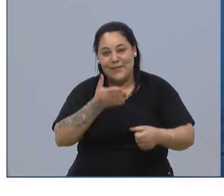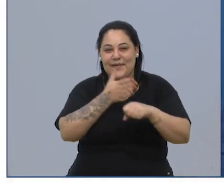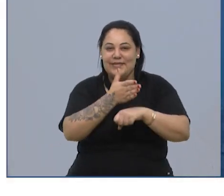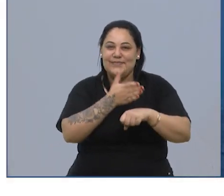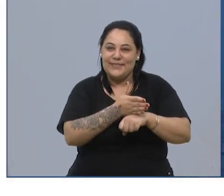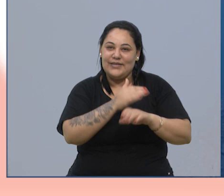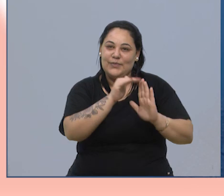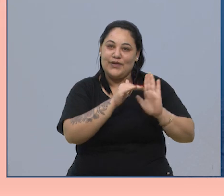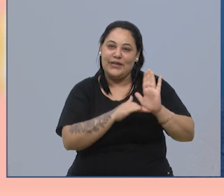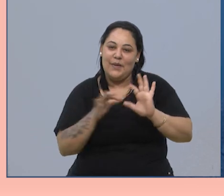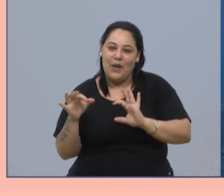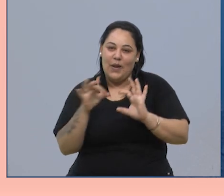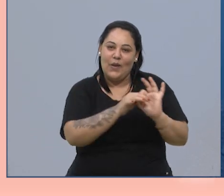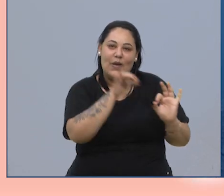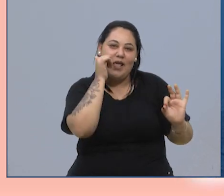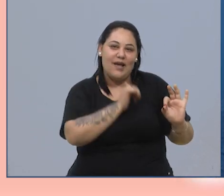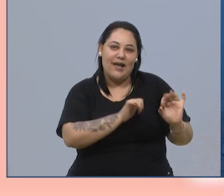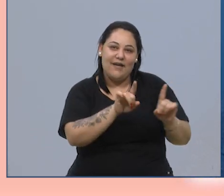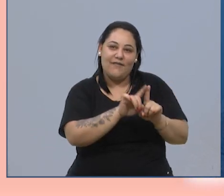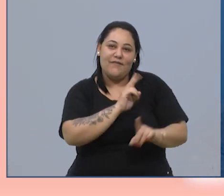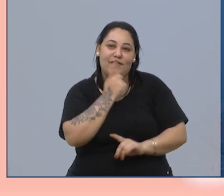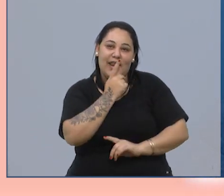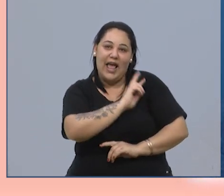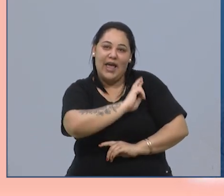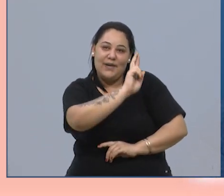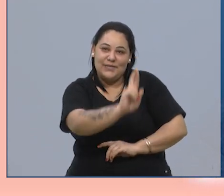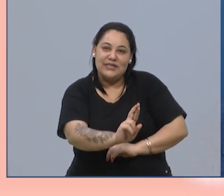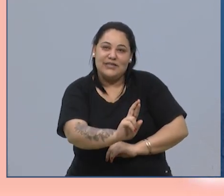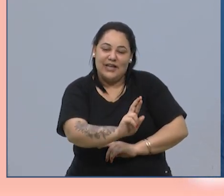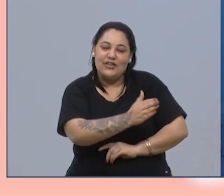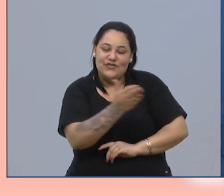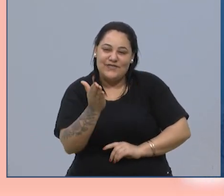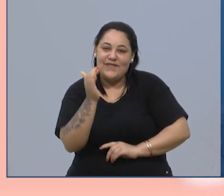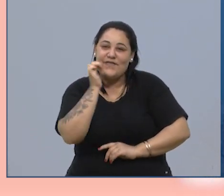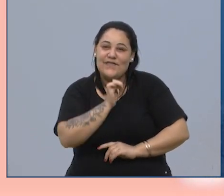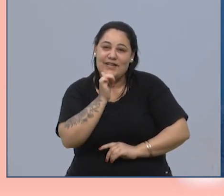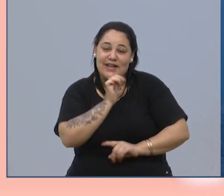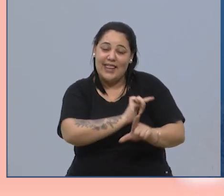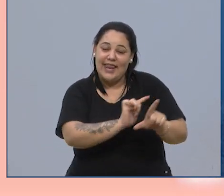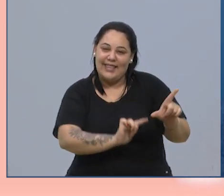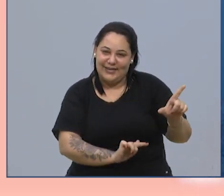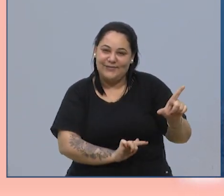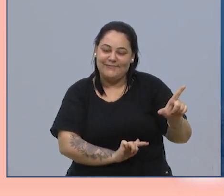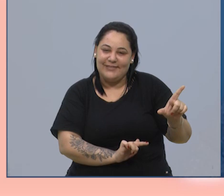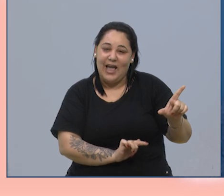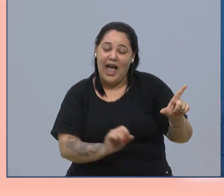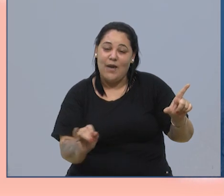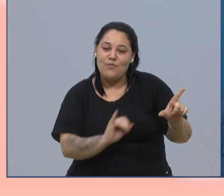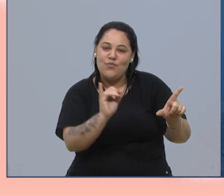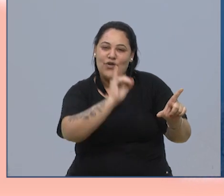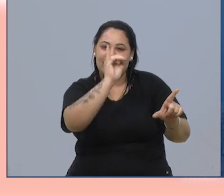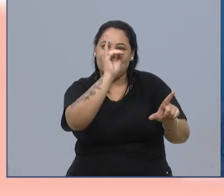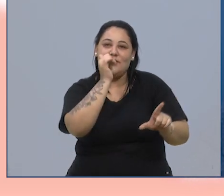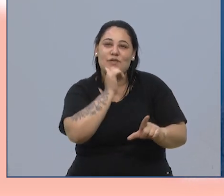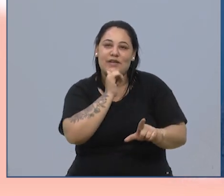E buscar os prêmios. Hoje a gente tem mais prêmios, né? A gente tem uma profusão de prêmios literários. E eu acho que aí é um bom